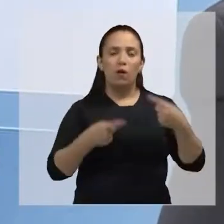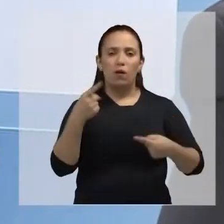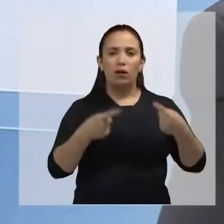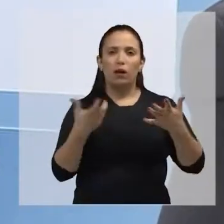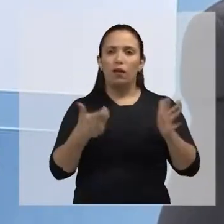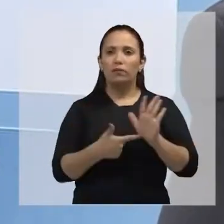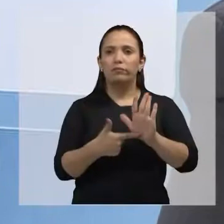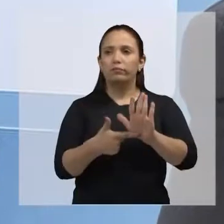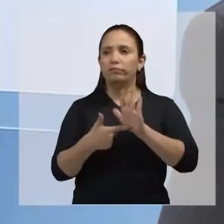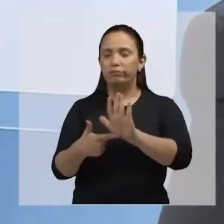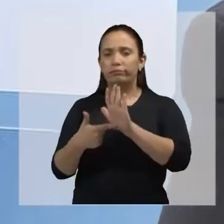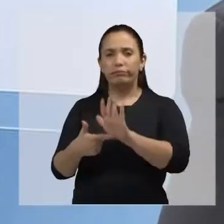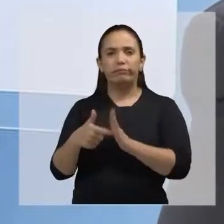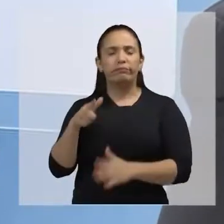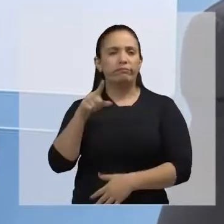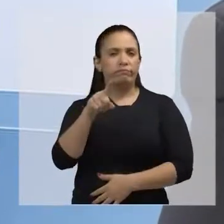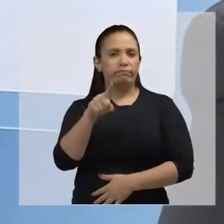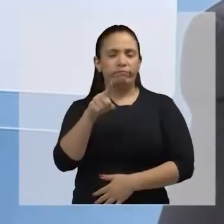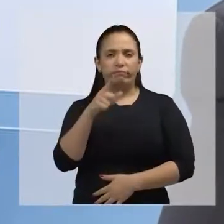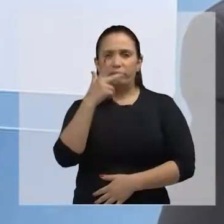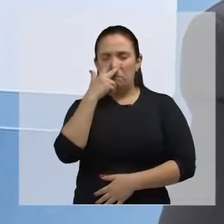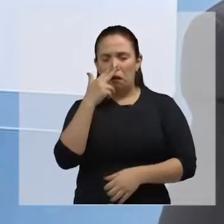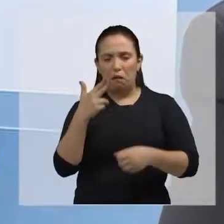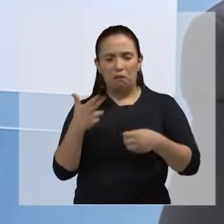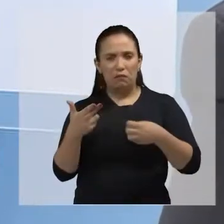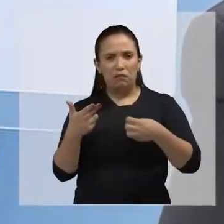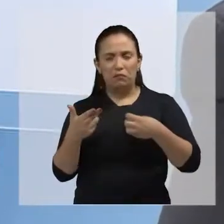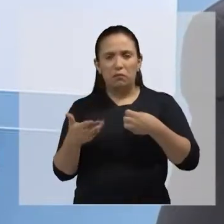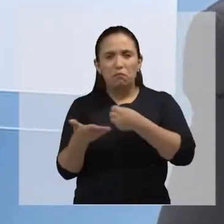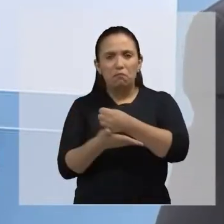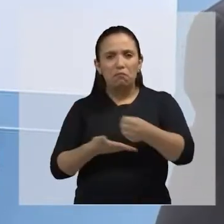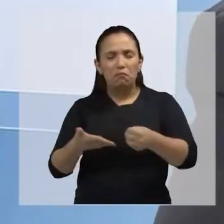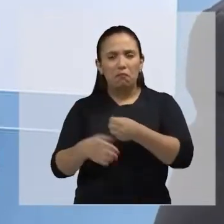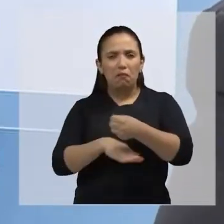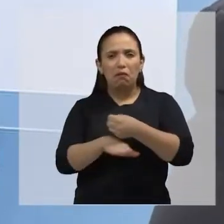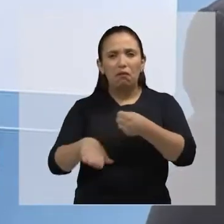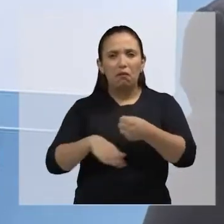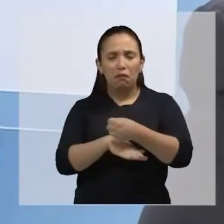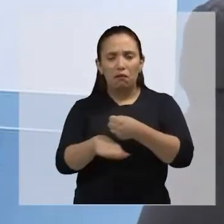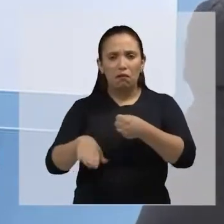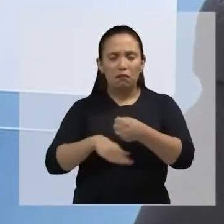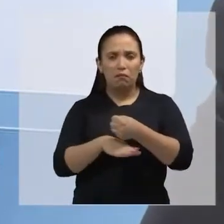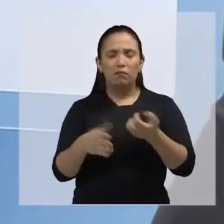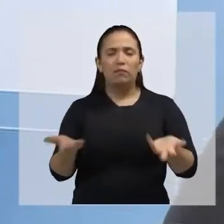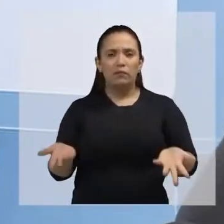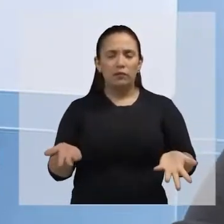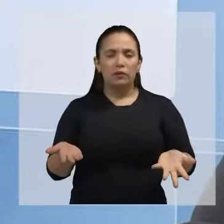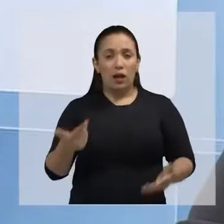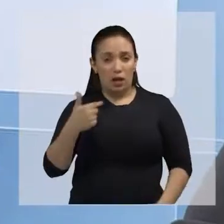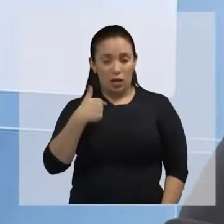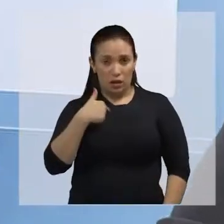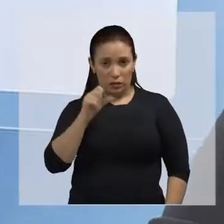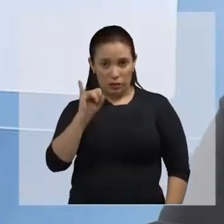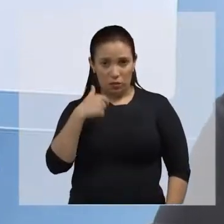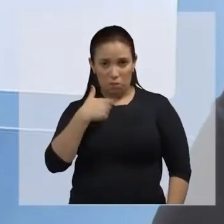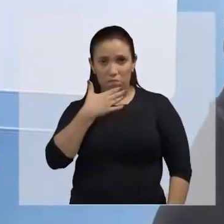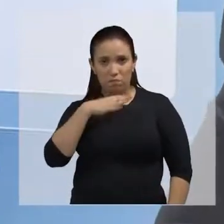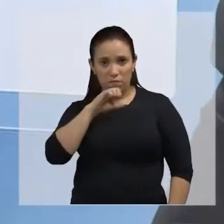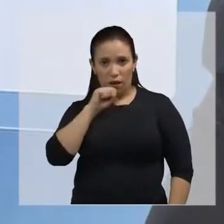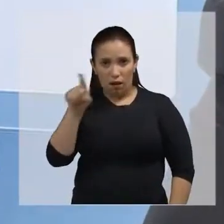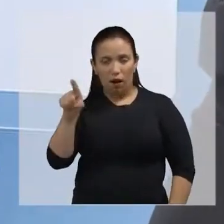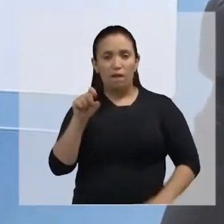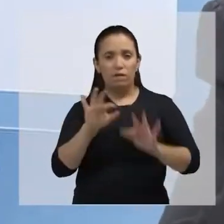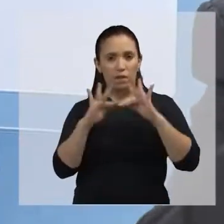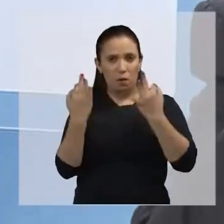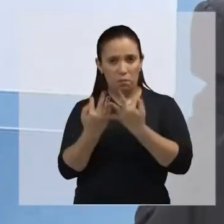grosseira. Baixa. Muito baixa. Muito baixa. Grosseira ao extremo. Não tiraram. Sendo o pai da Mariela, o